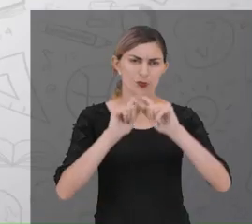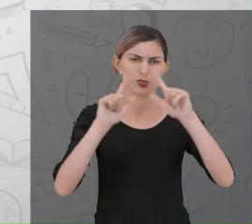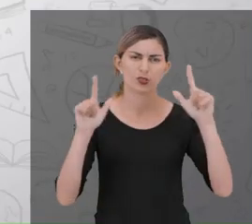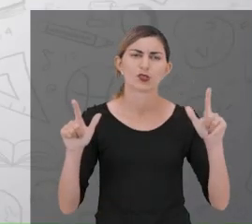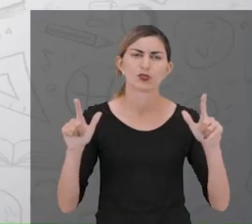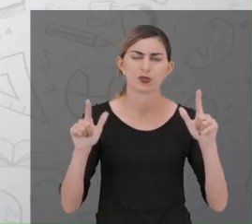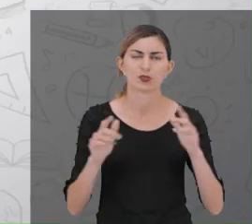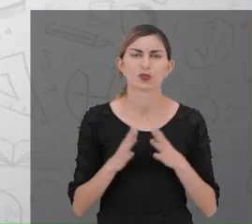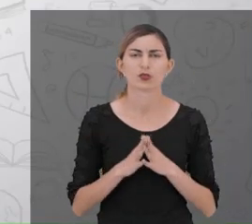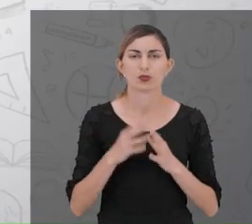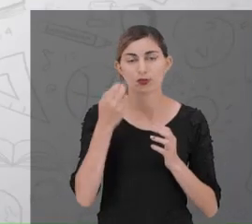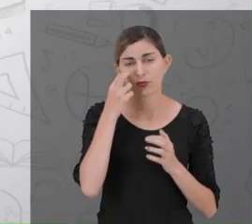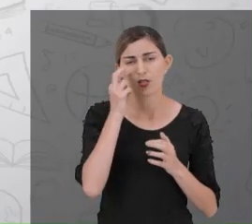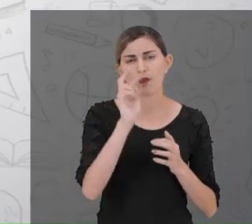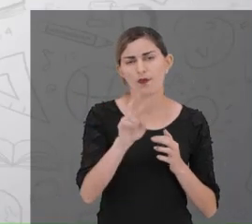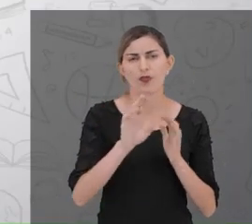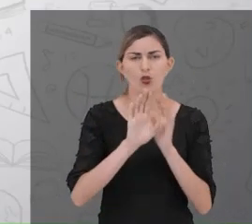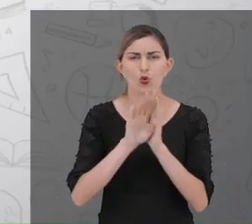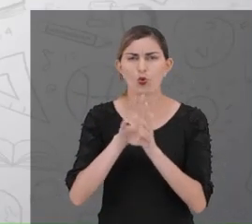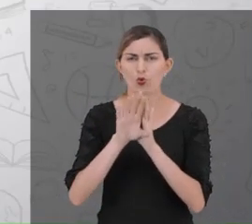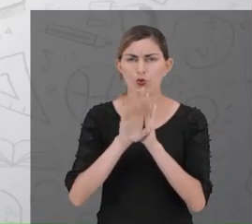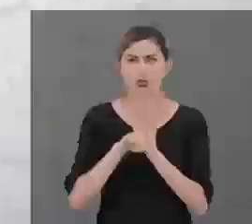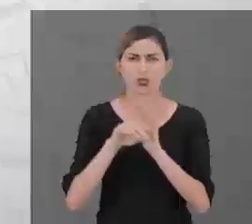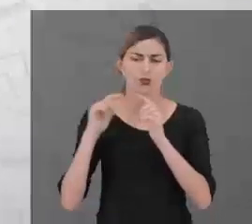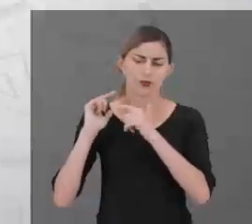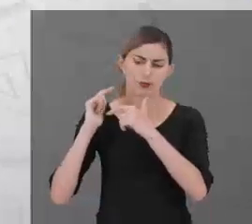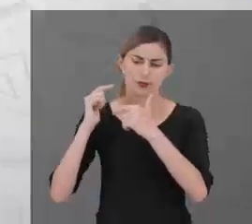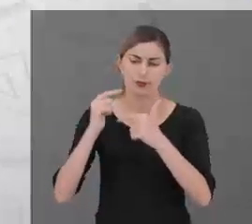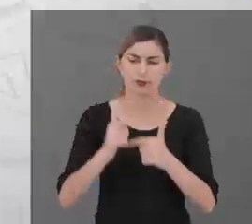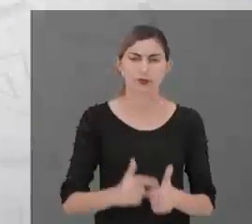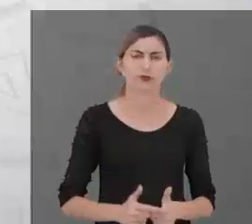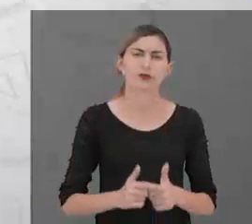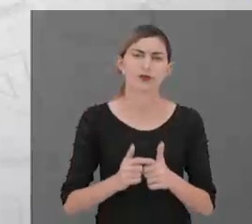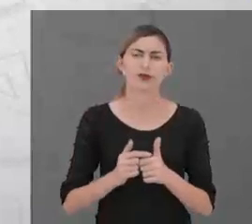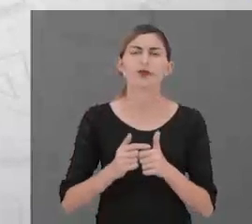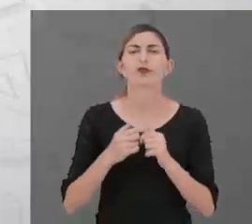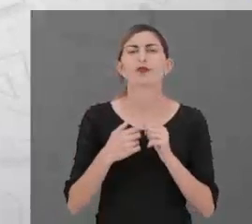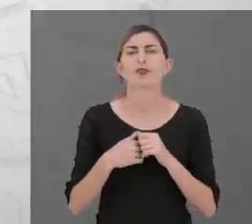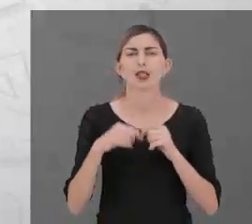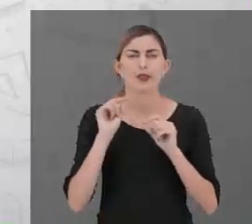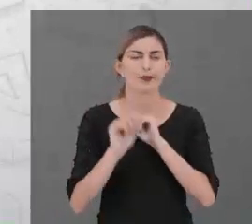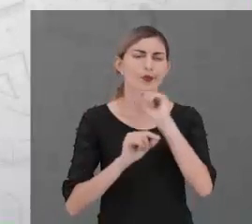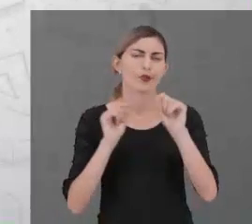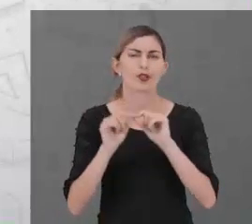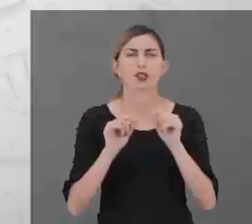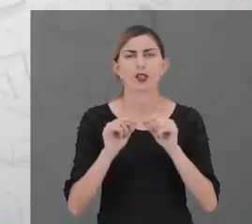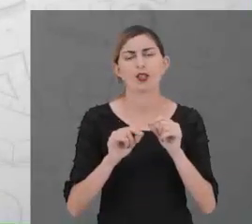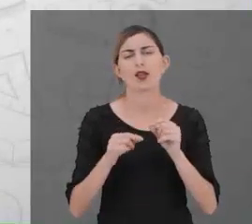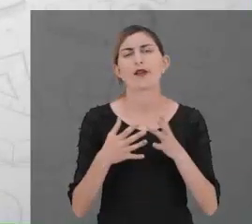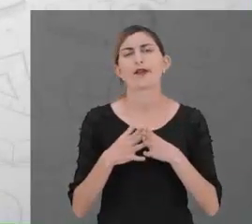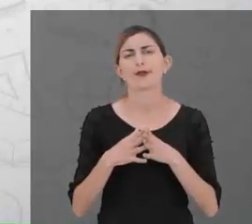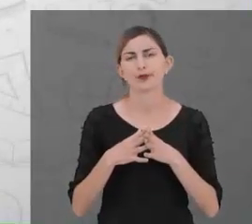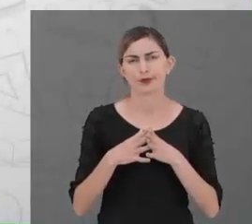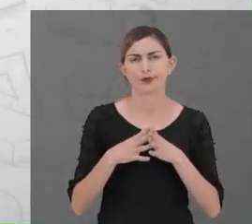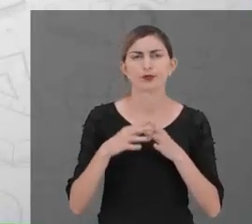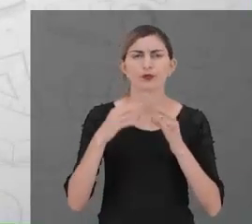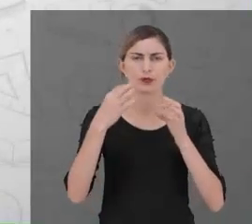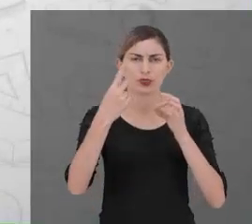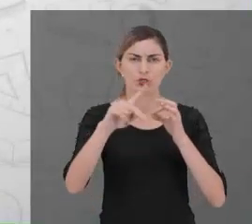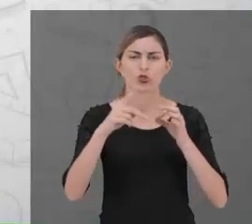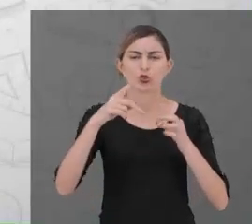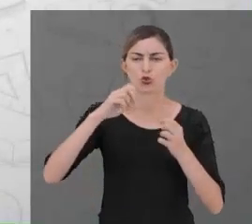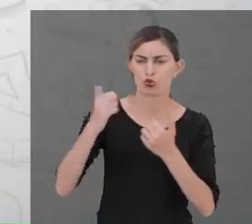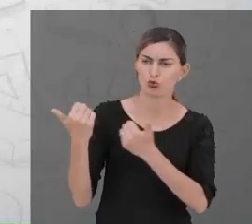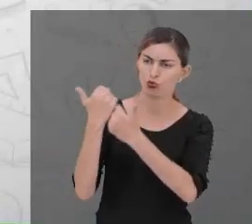No próximo slide, nós iremos ver o conceito de herança sobreposta, que é